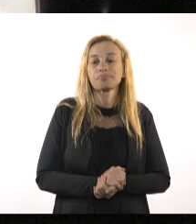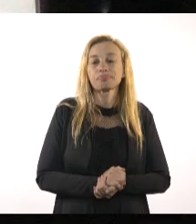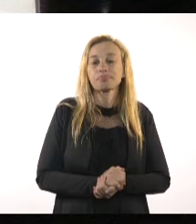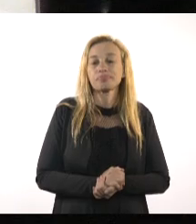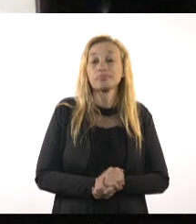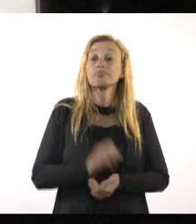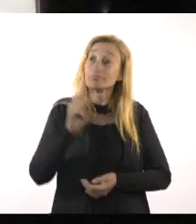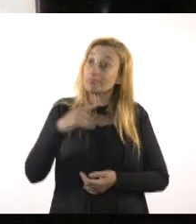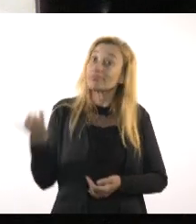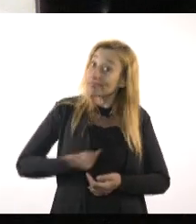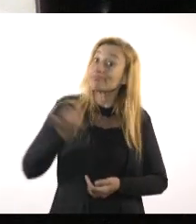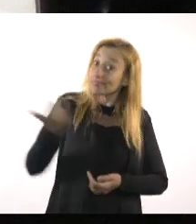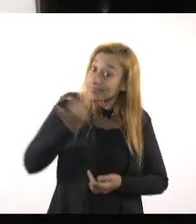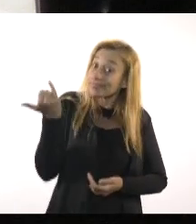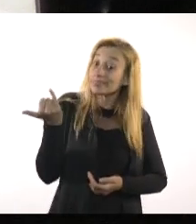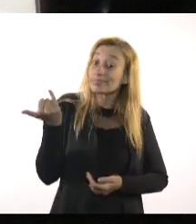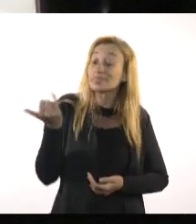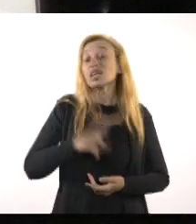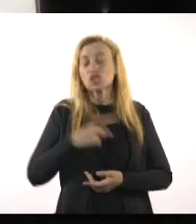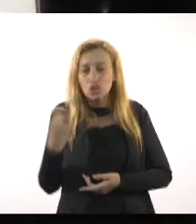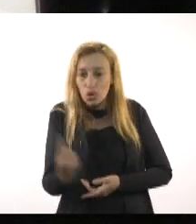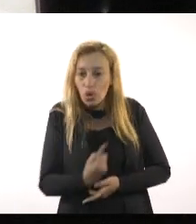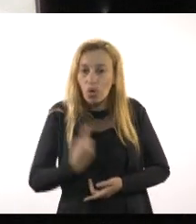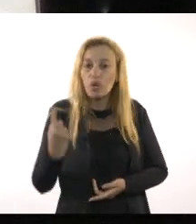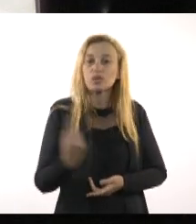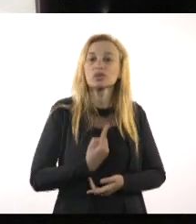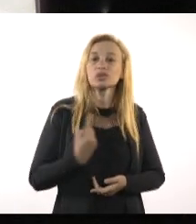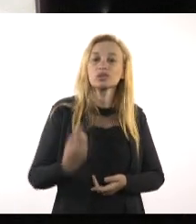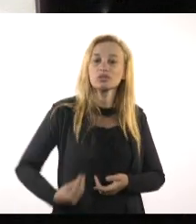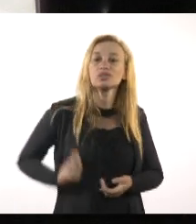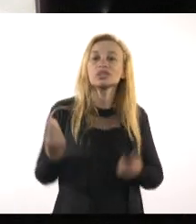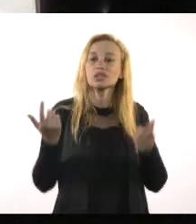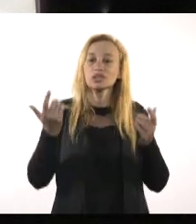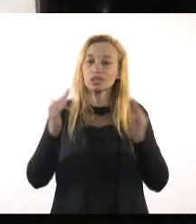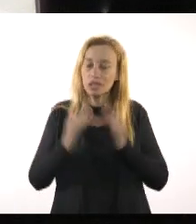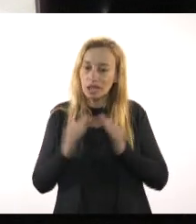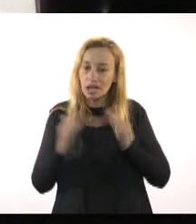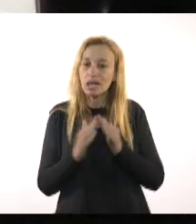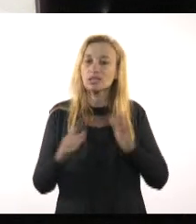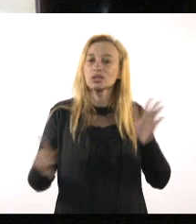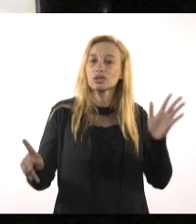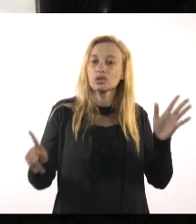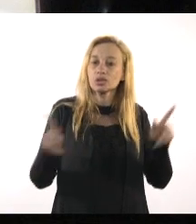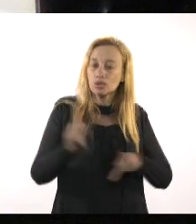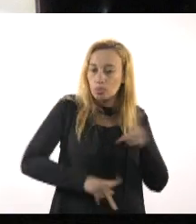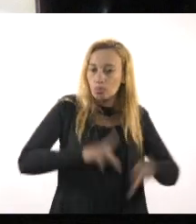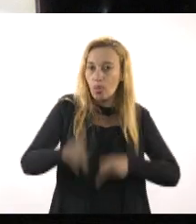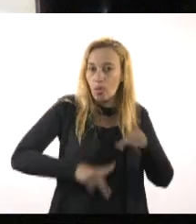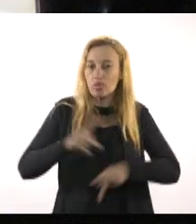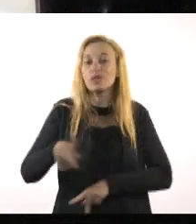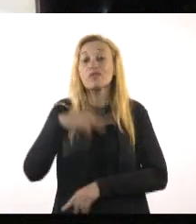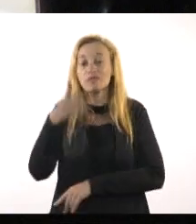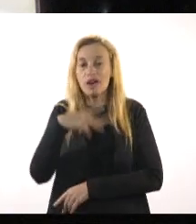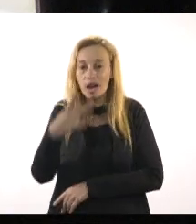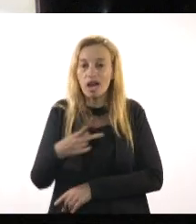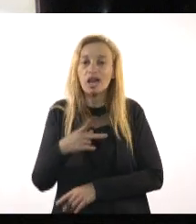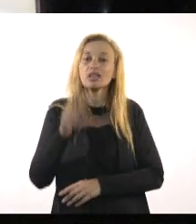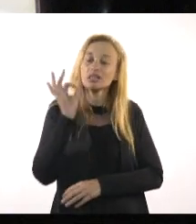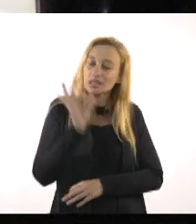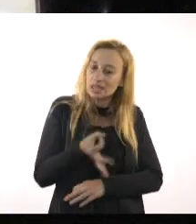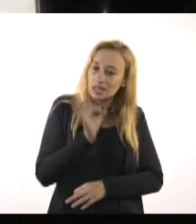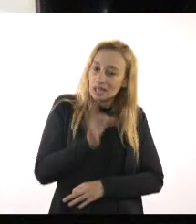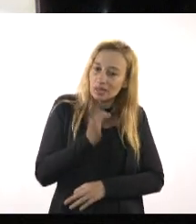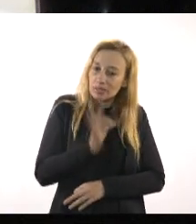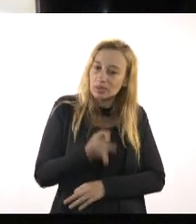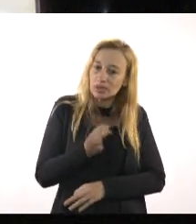muito importante, né, nós estarmos aqui na Casa do Povo e falar justamente,